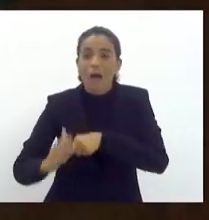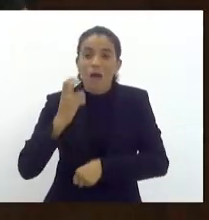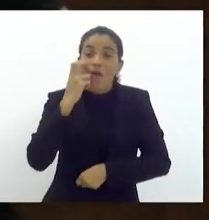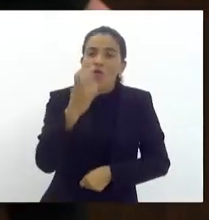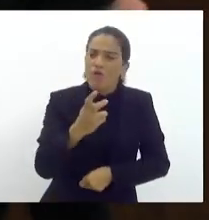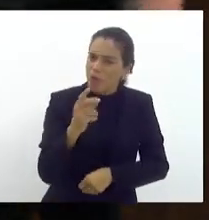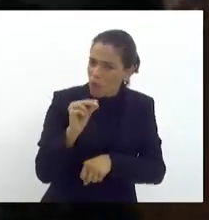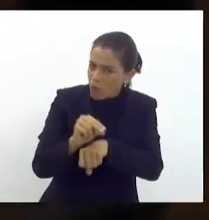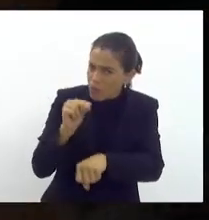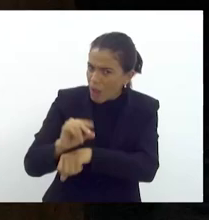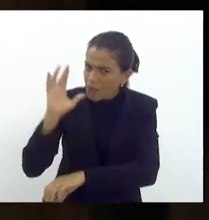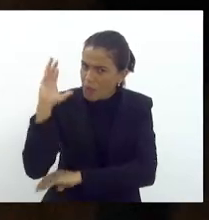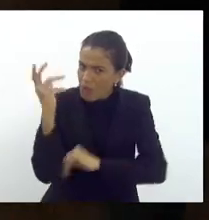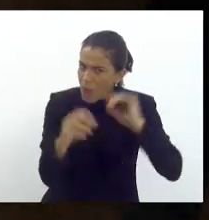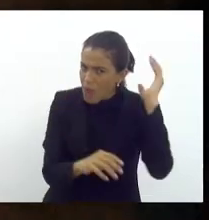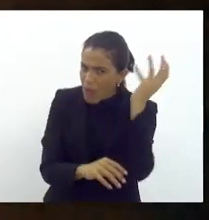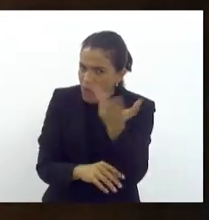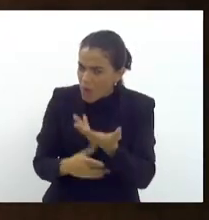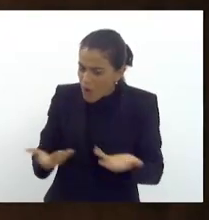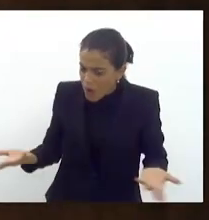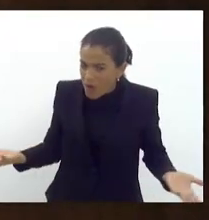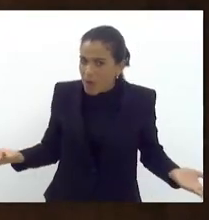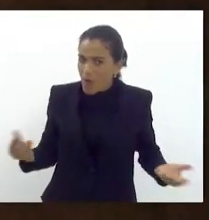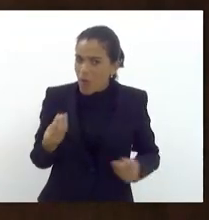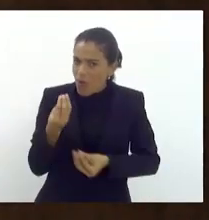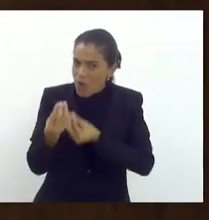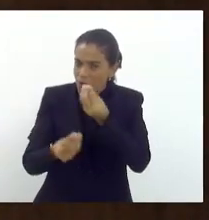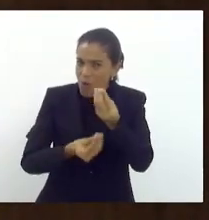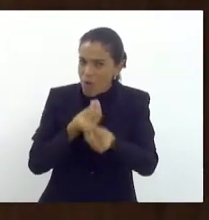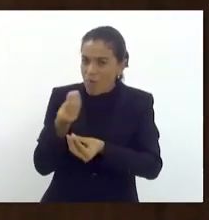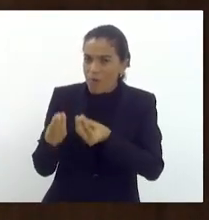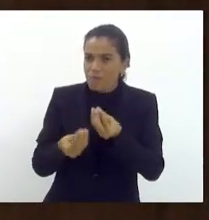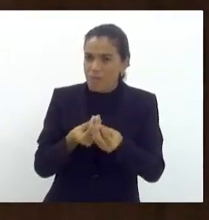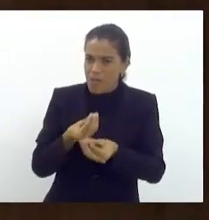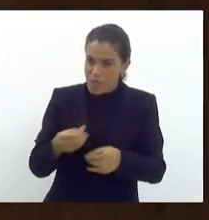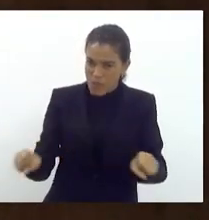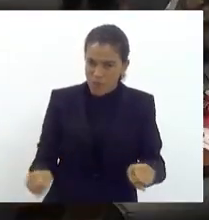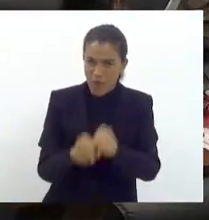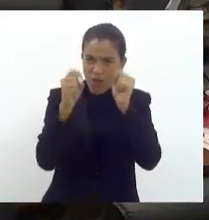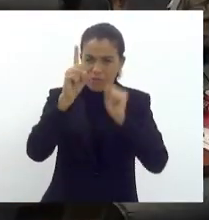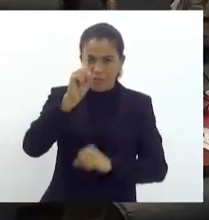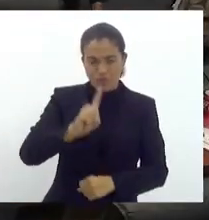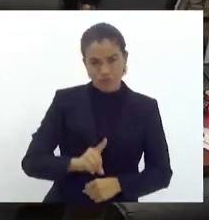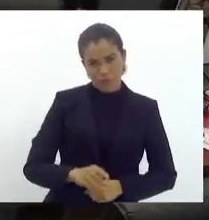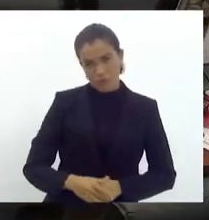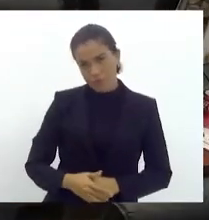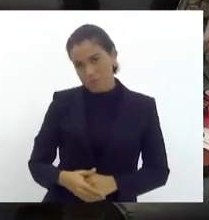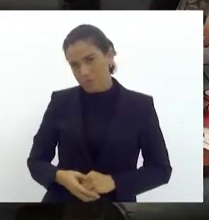do meio ambiente não viver para contemplar isso também é uma violação de direito